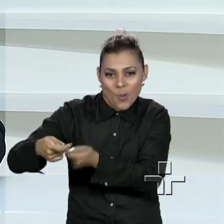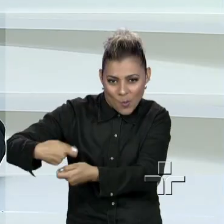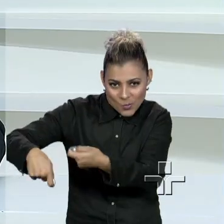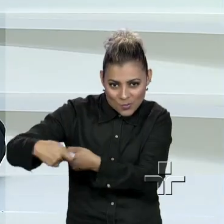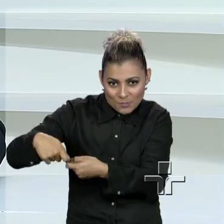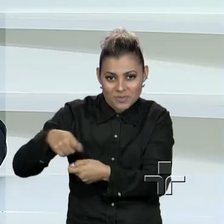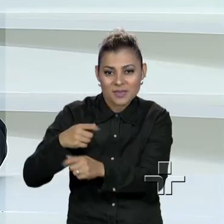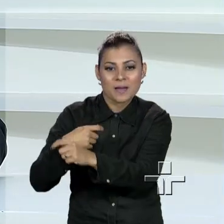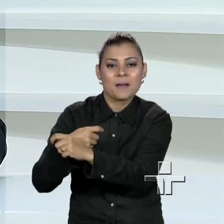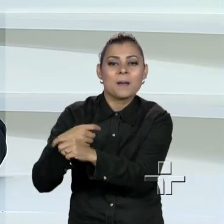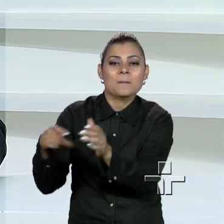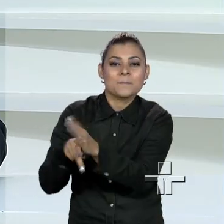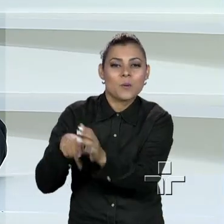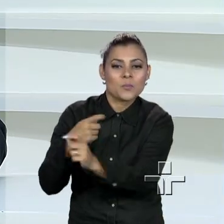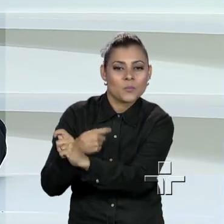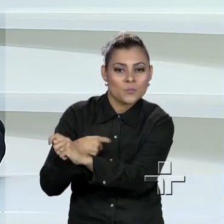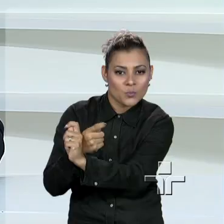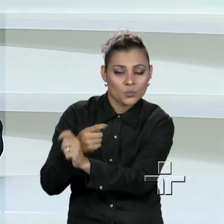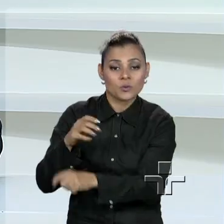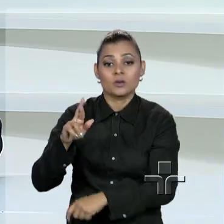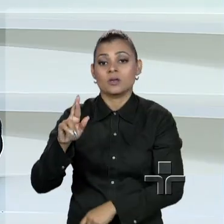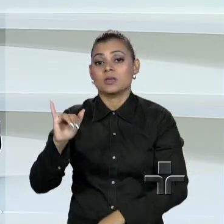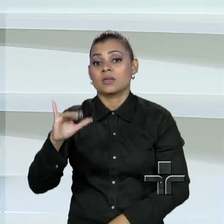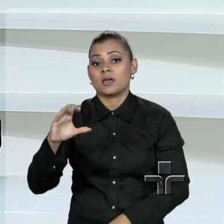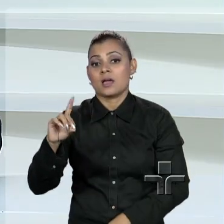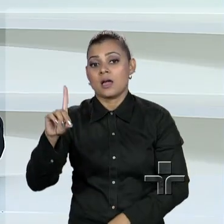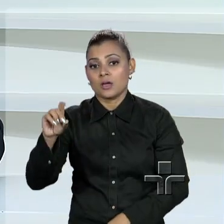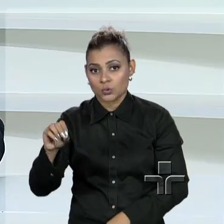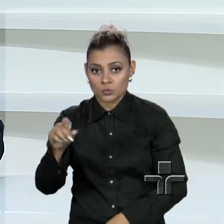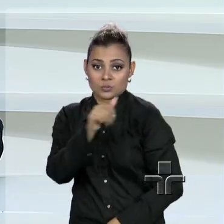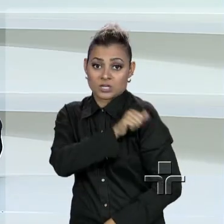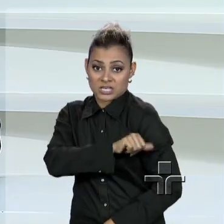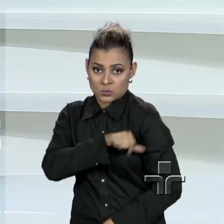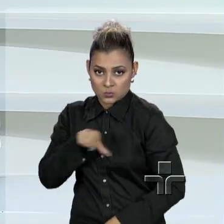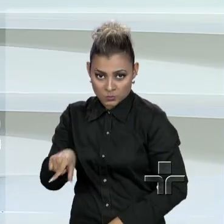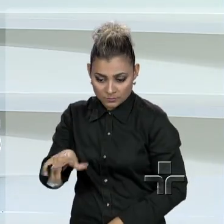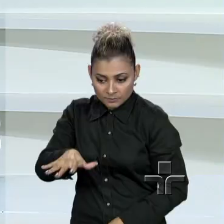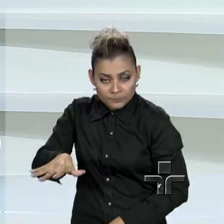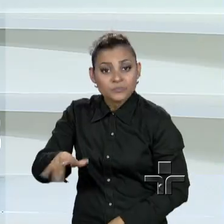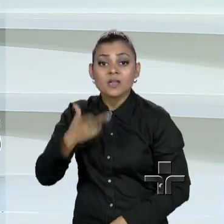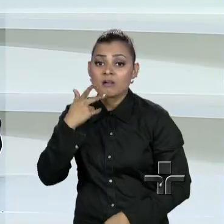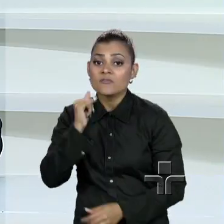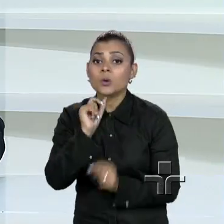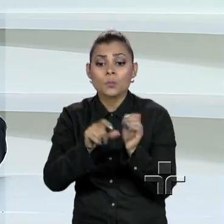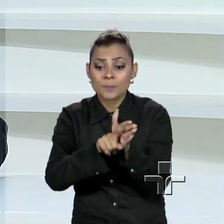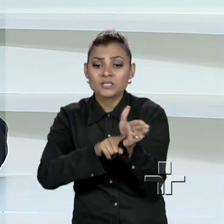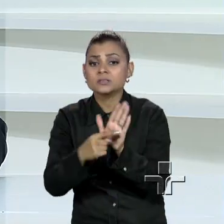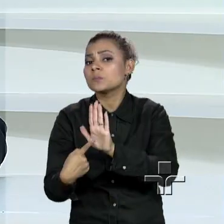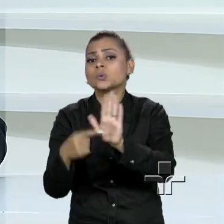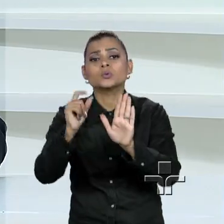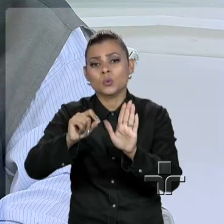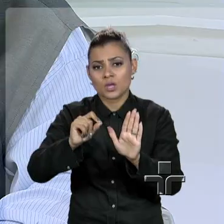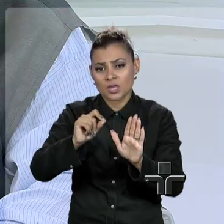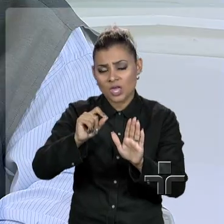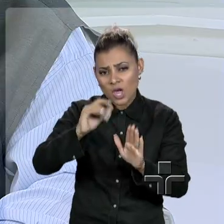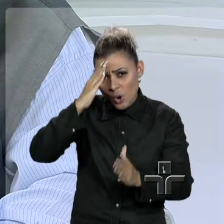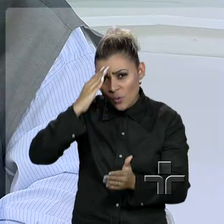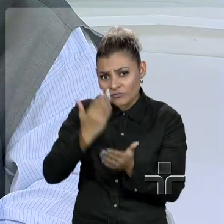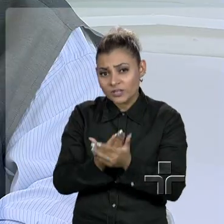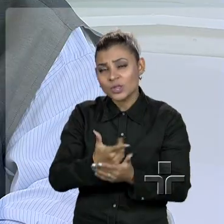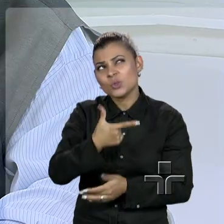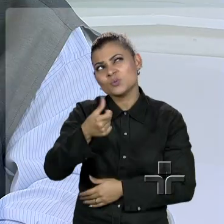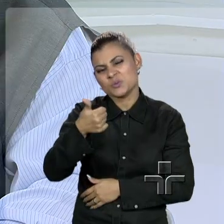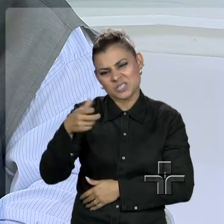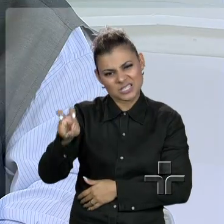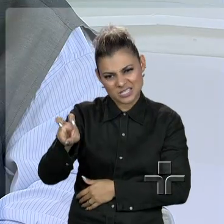da PUC, lá do Rio de Janeiro, Ricardo Barbosa, fez o cálculo assim: a confiança do consumidor, de dezembro de